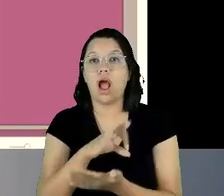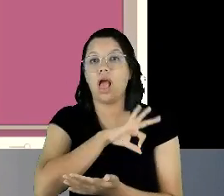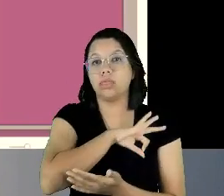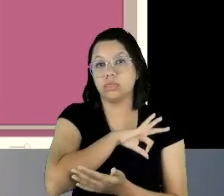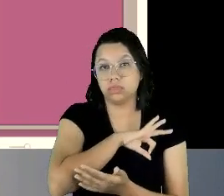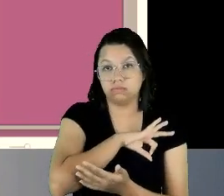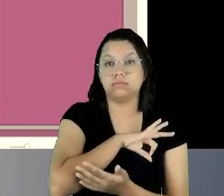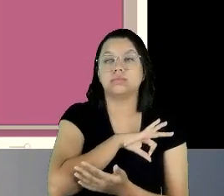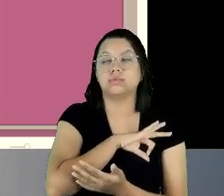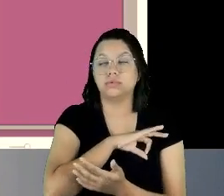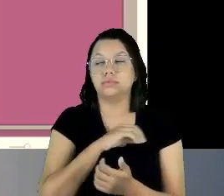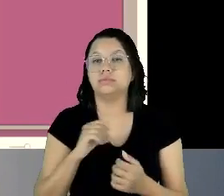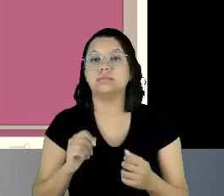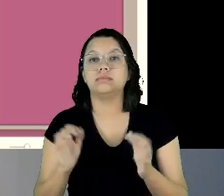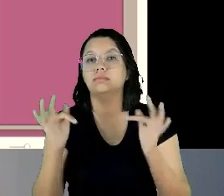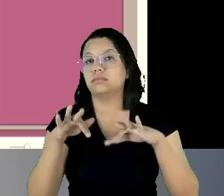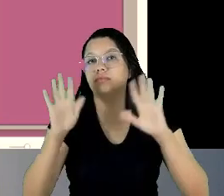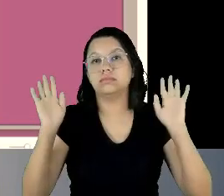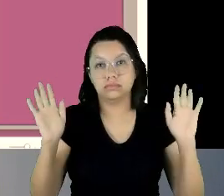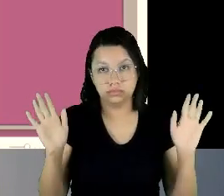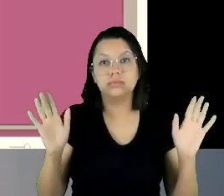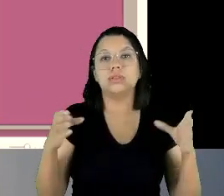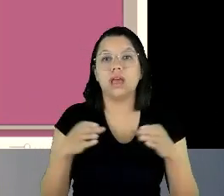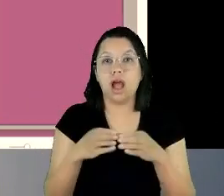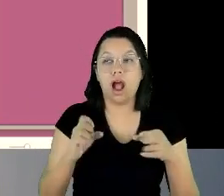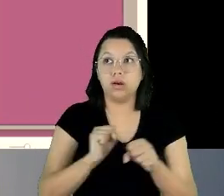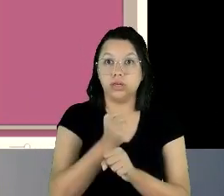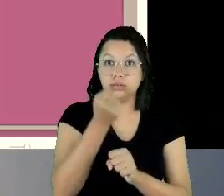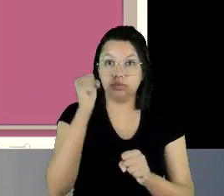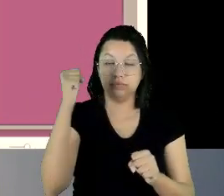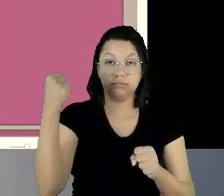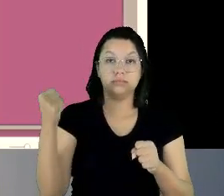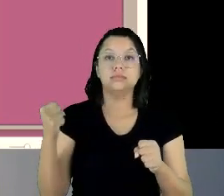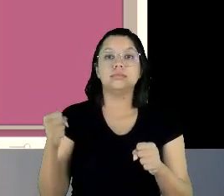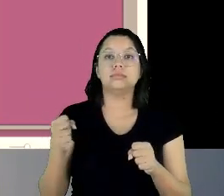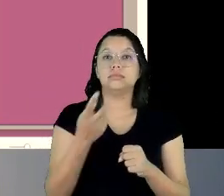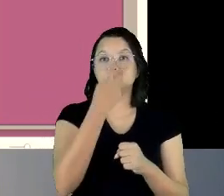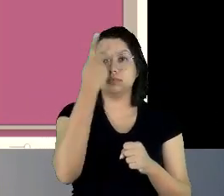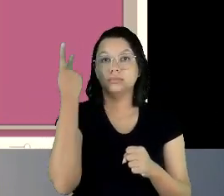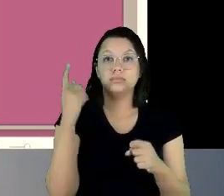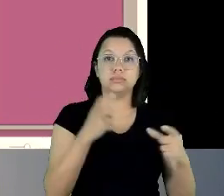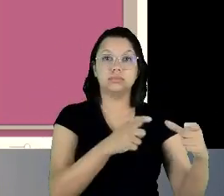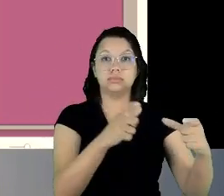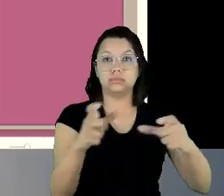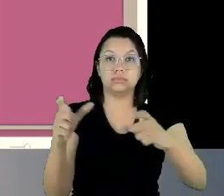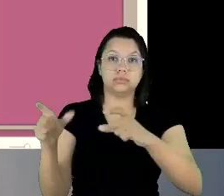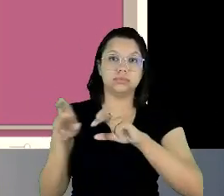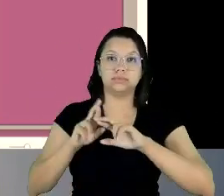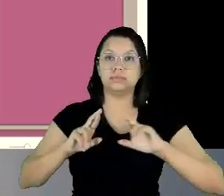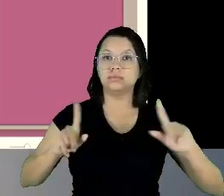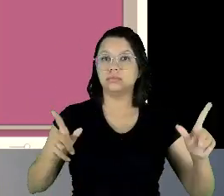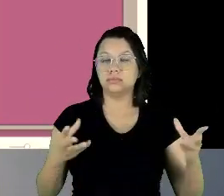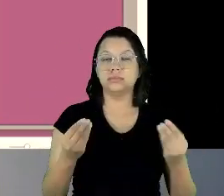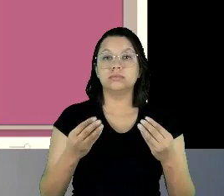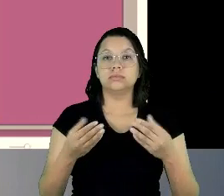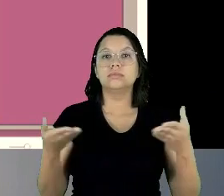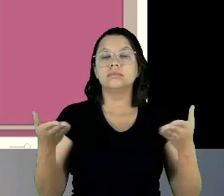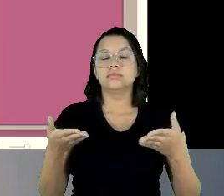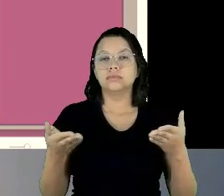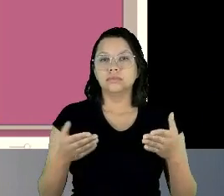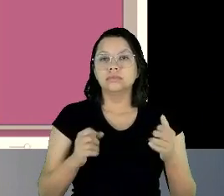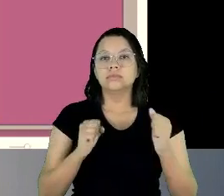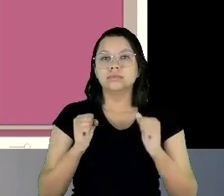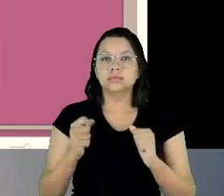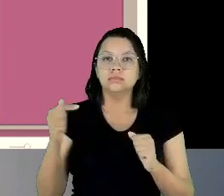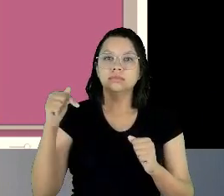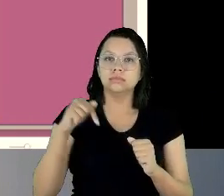de São Paulo, enfim, um grupo imenso e de pessoas de lugares muito diferentes, e que hoje nos